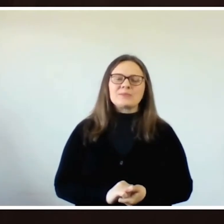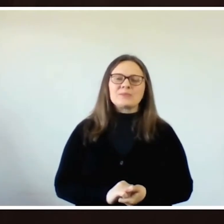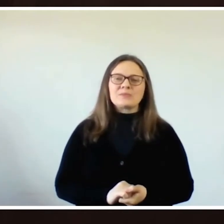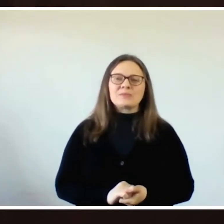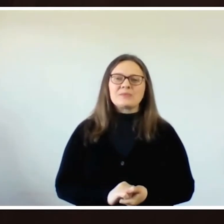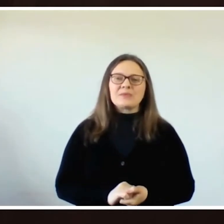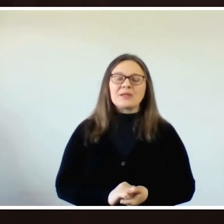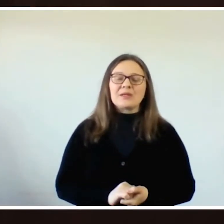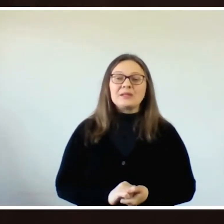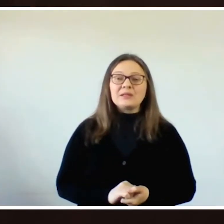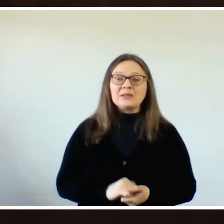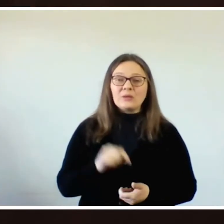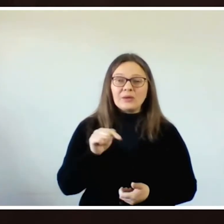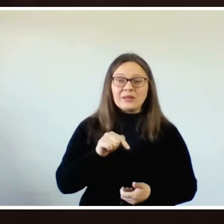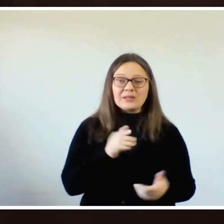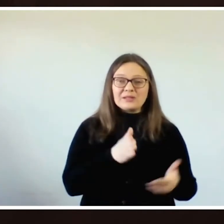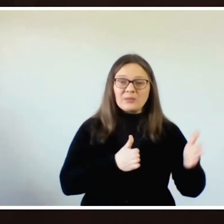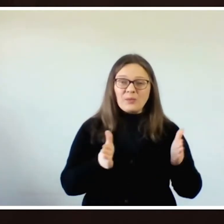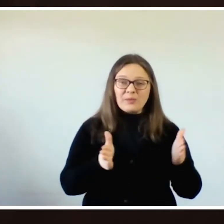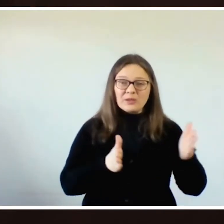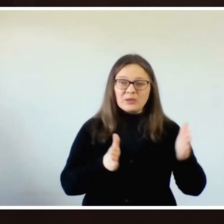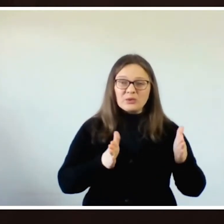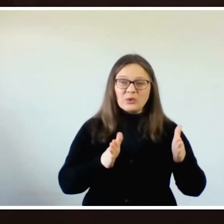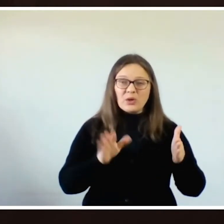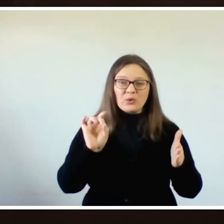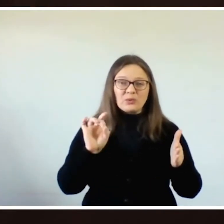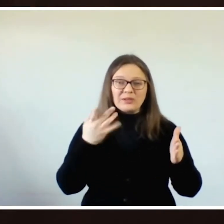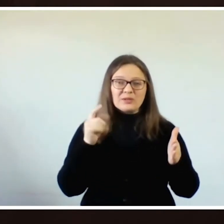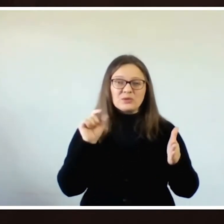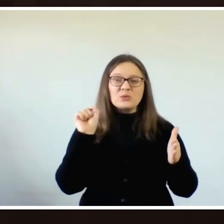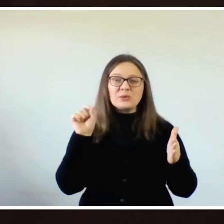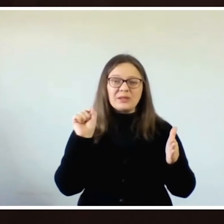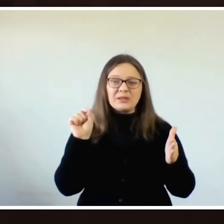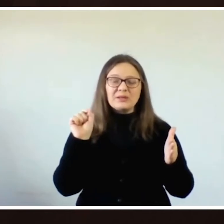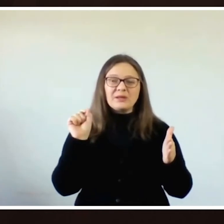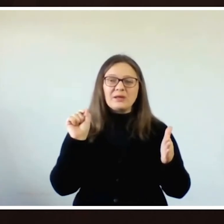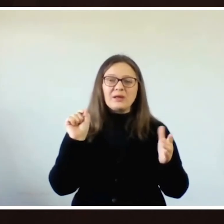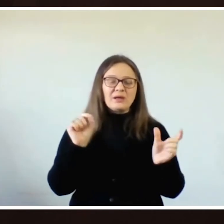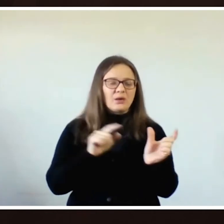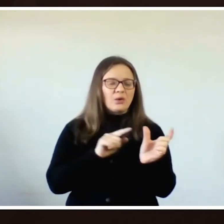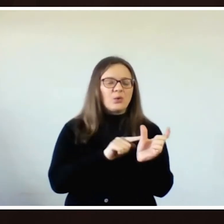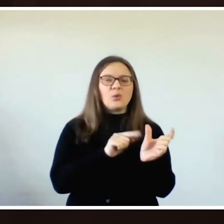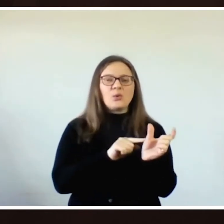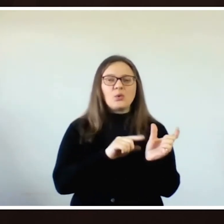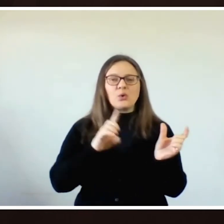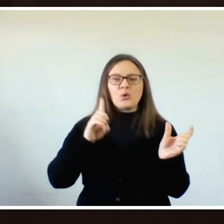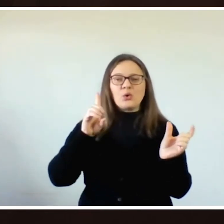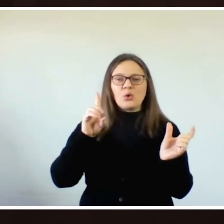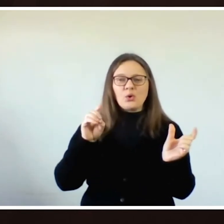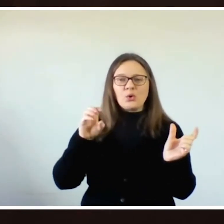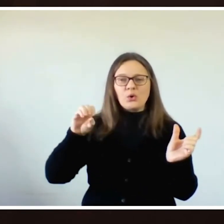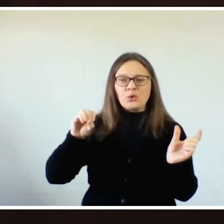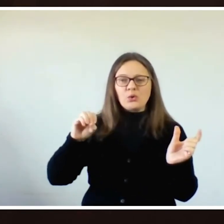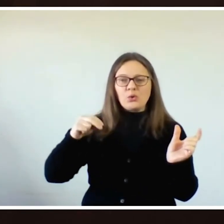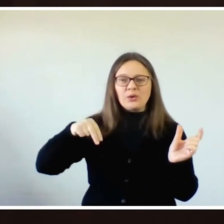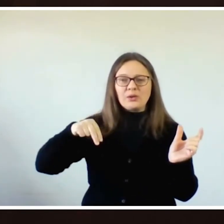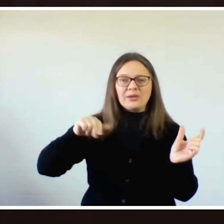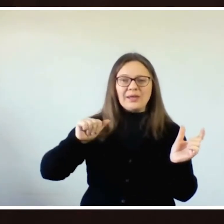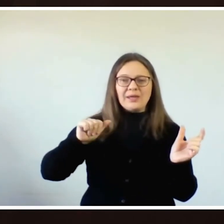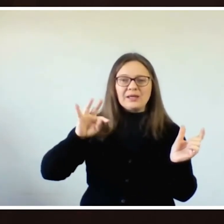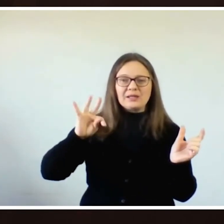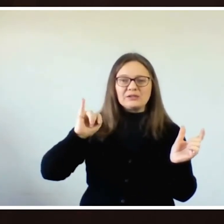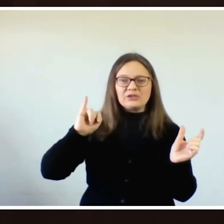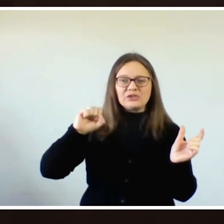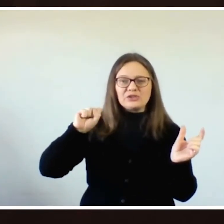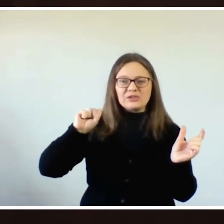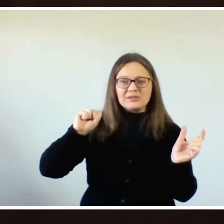momento, os donatistas, porque Donato era bispo da Casa Nigra,